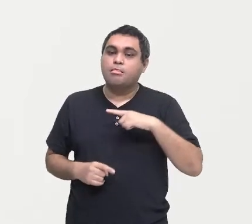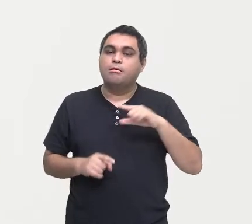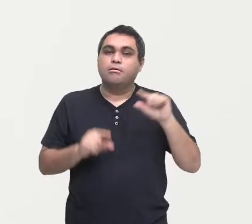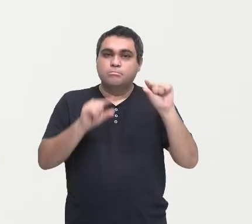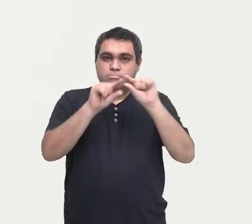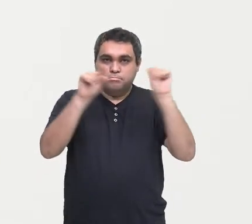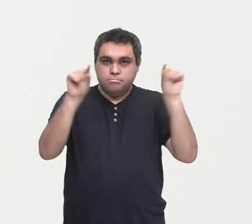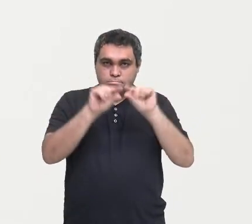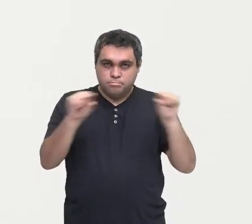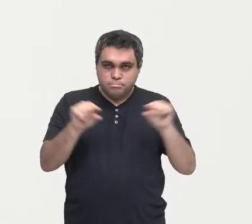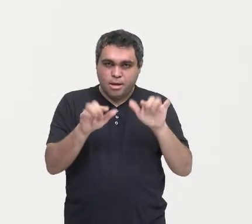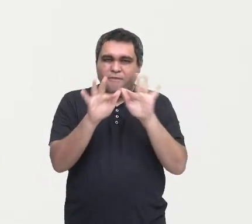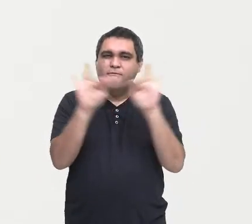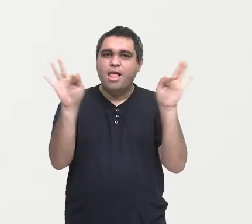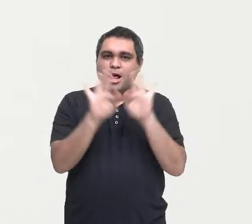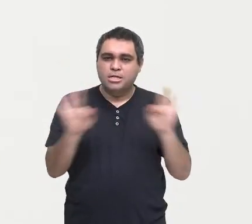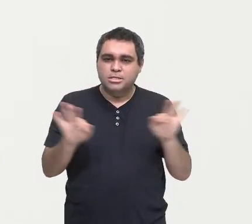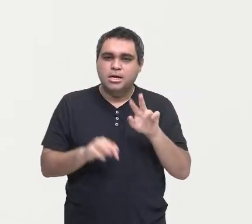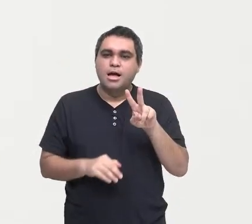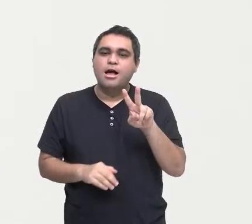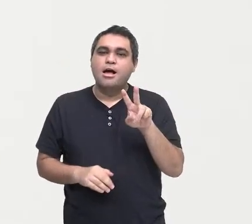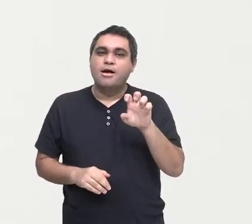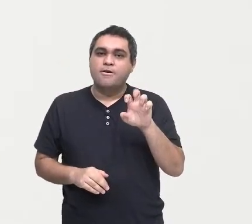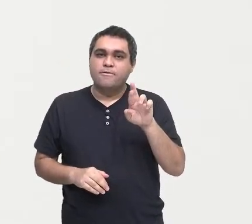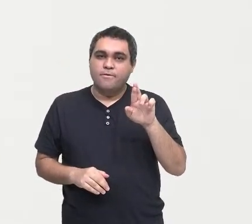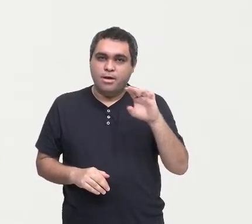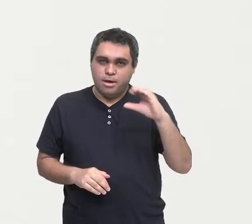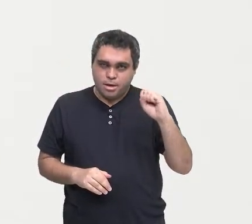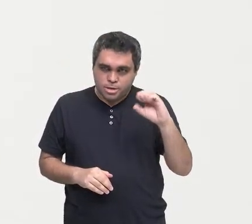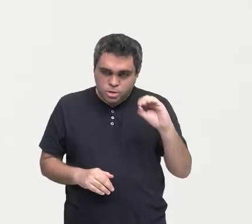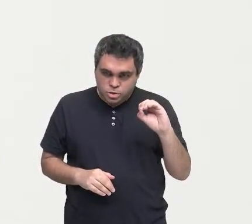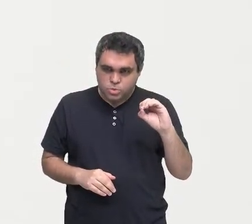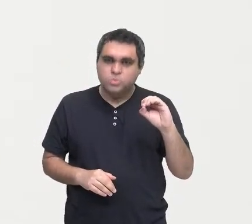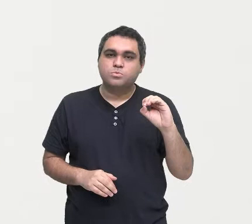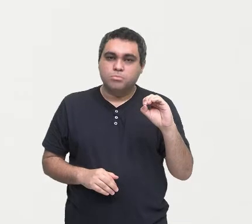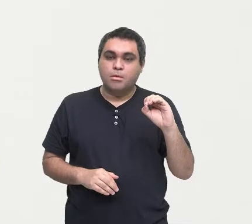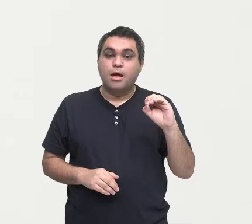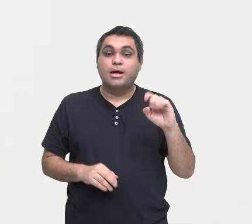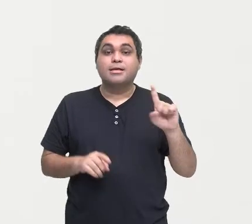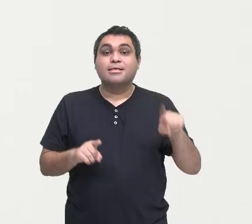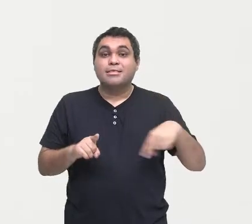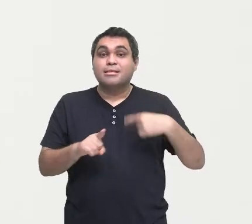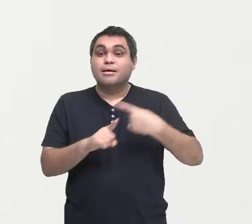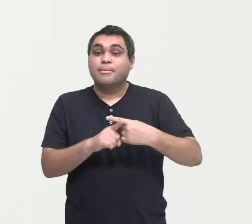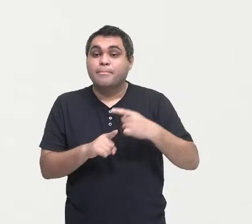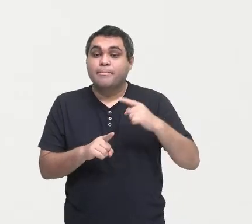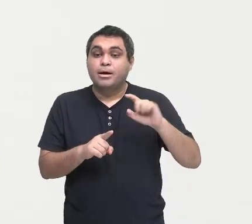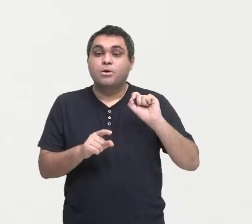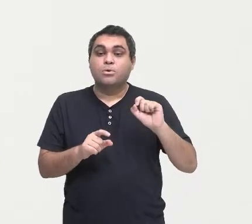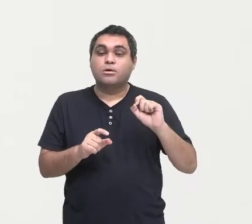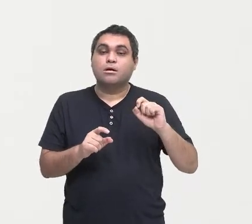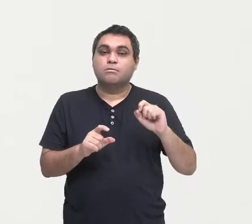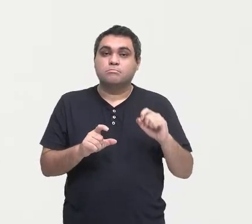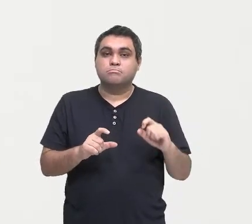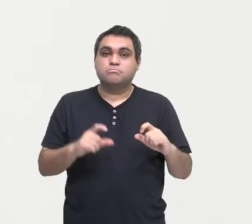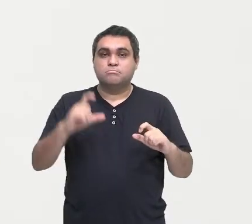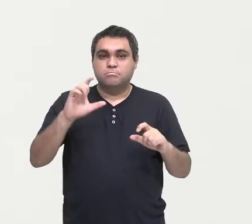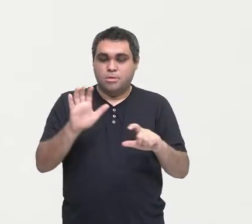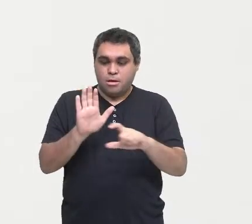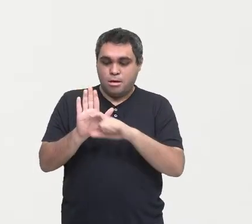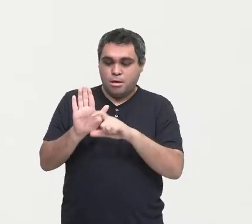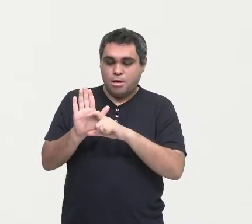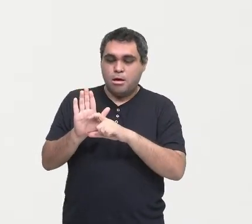de início. Olha só aqui, ó. 3 versos de início. E temos a chamada glossa, as